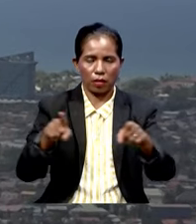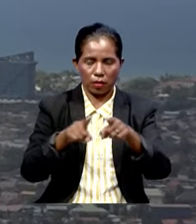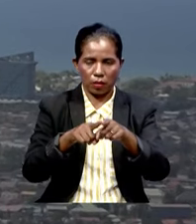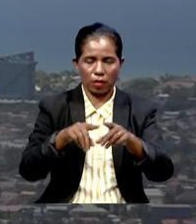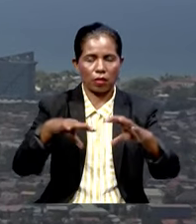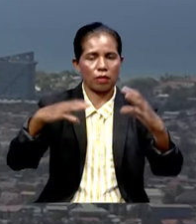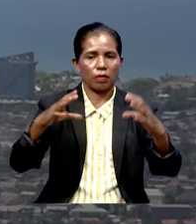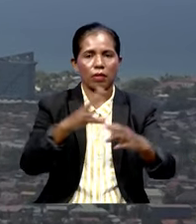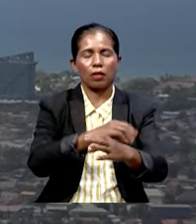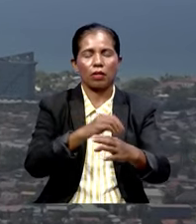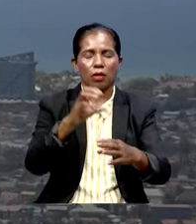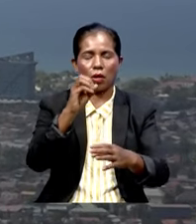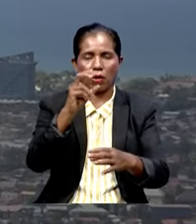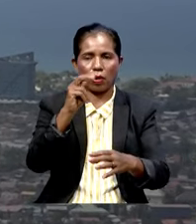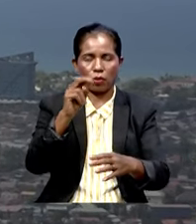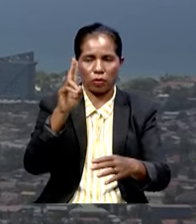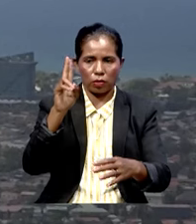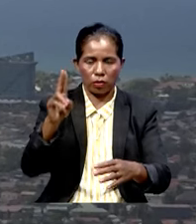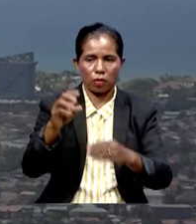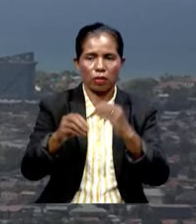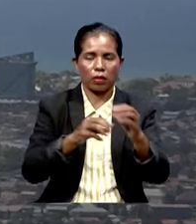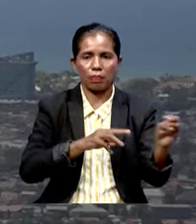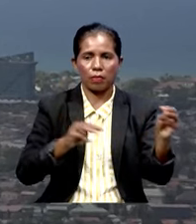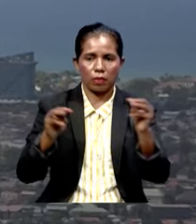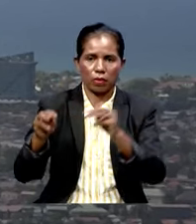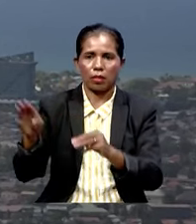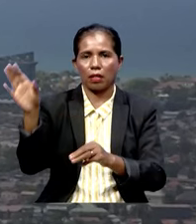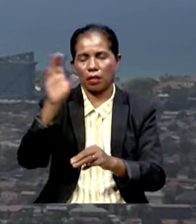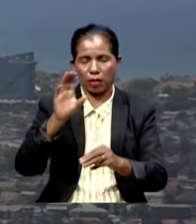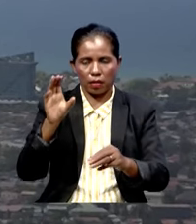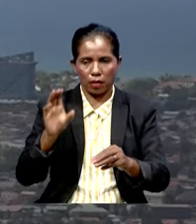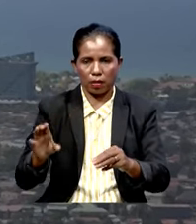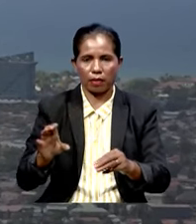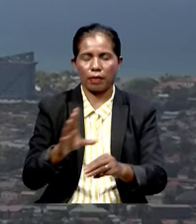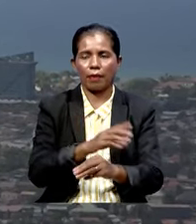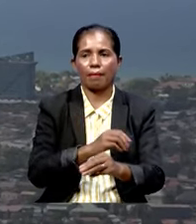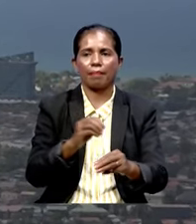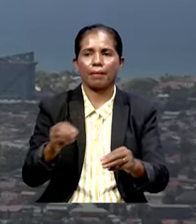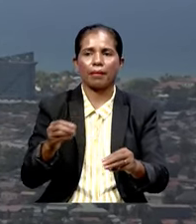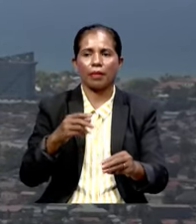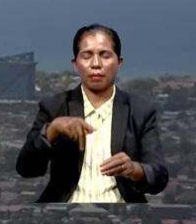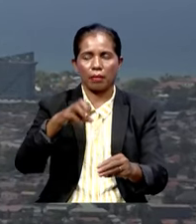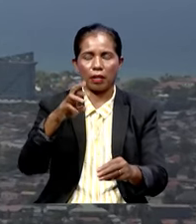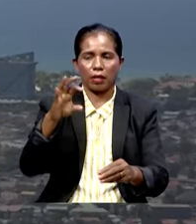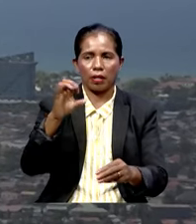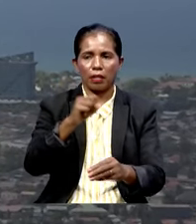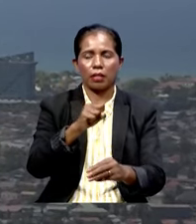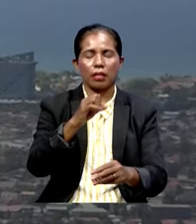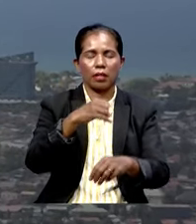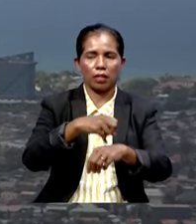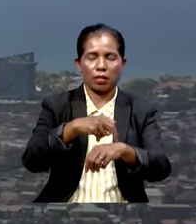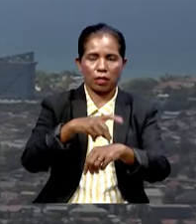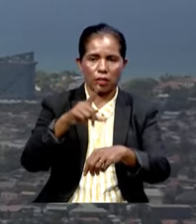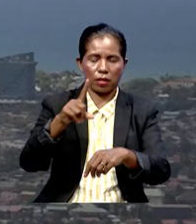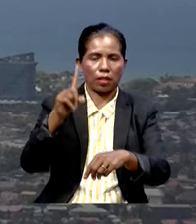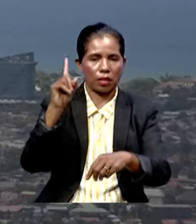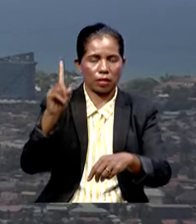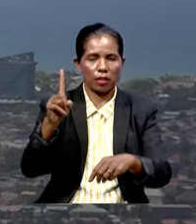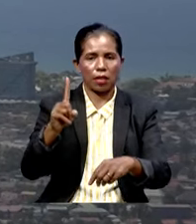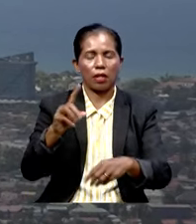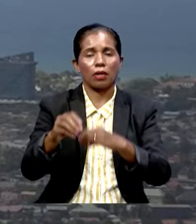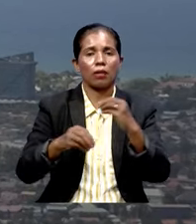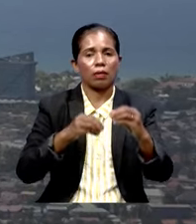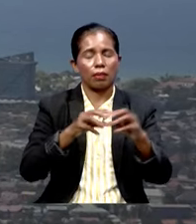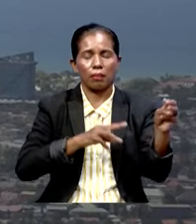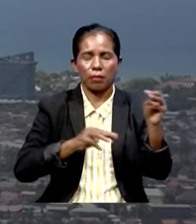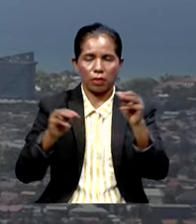convenção quadro ONU-nian kona ba mudança climática no acordo Paris maka acordo internacional ida kona ba